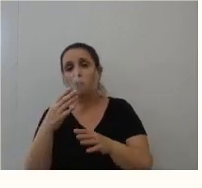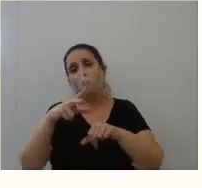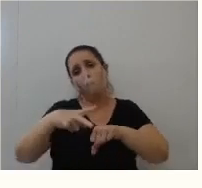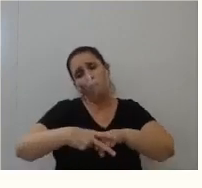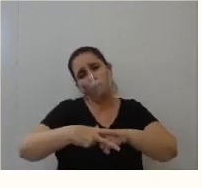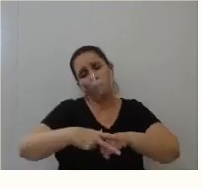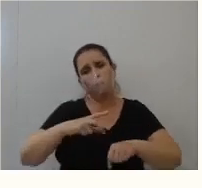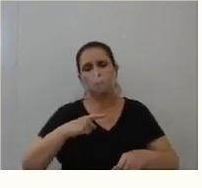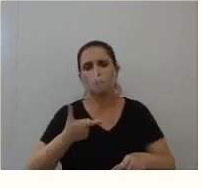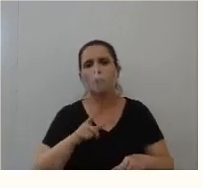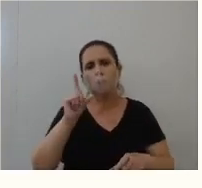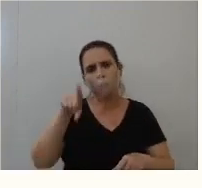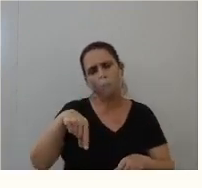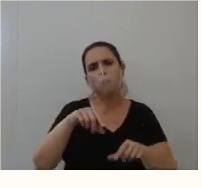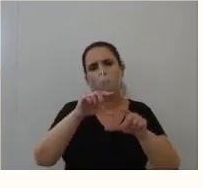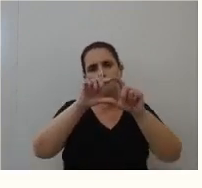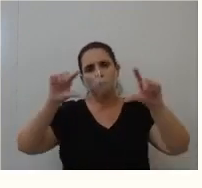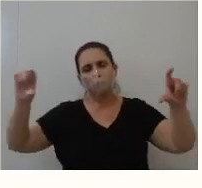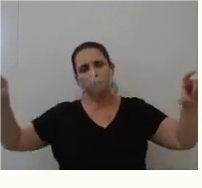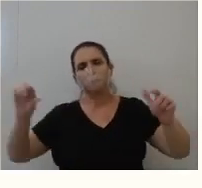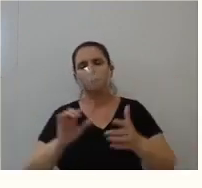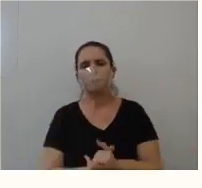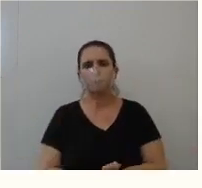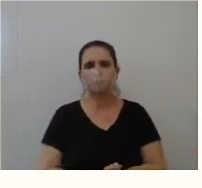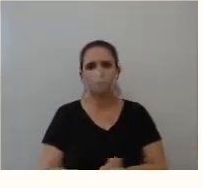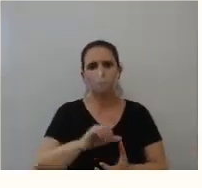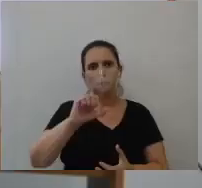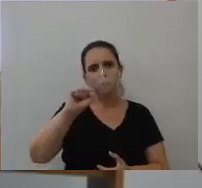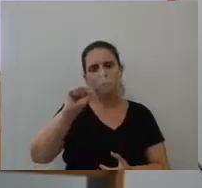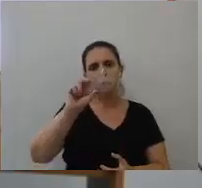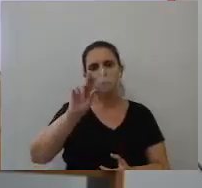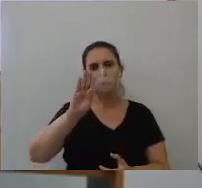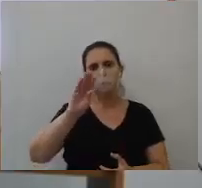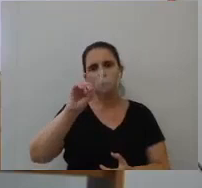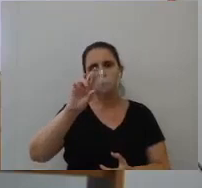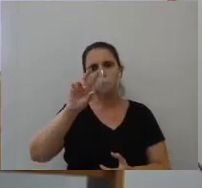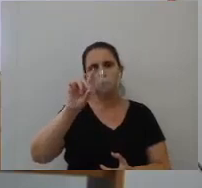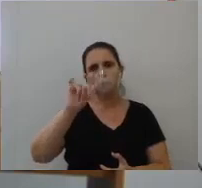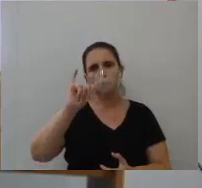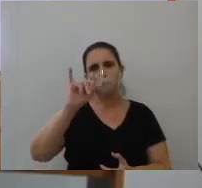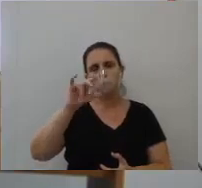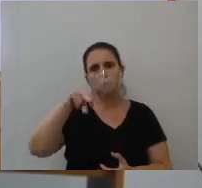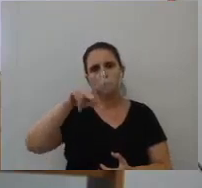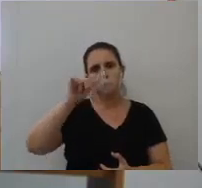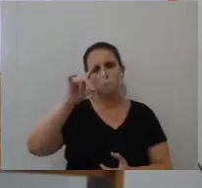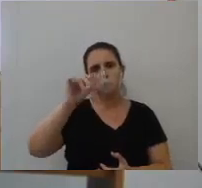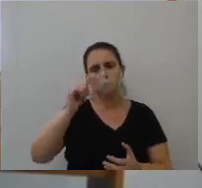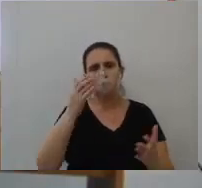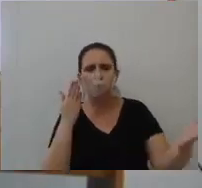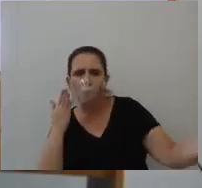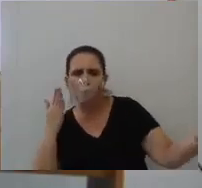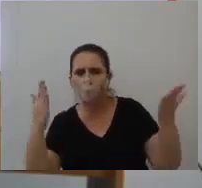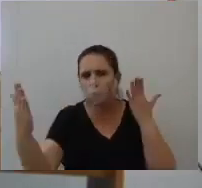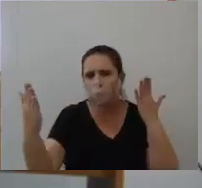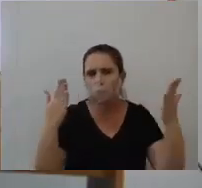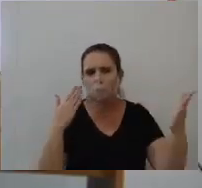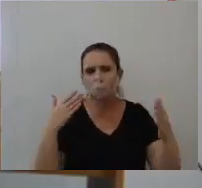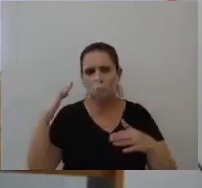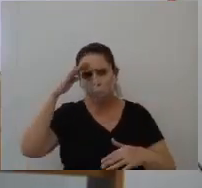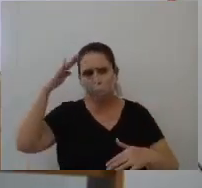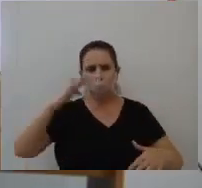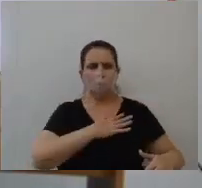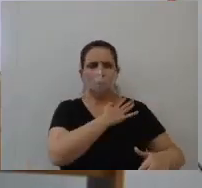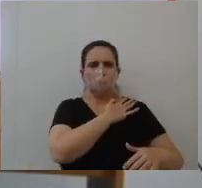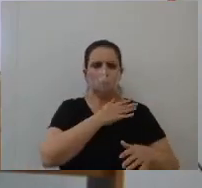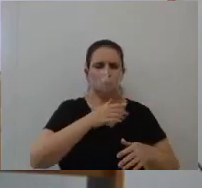mas é uma oração, é uma oração subordinada comparativa. Ó, o exército avançava